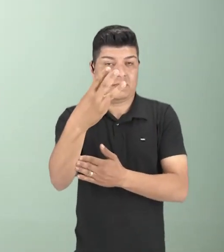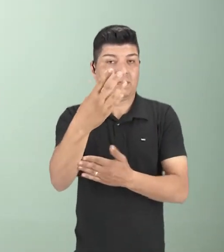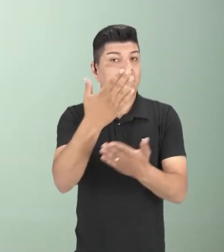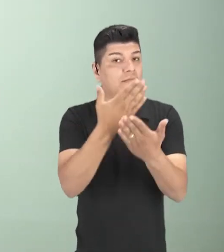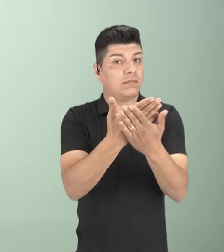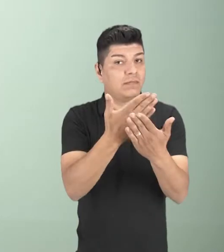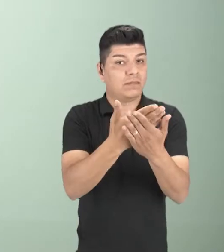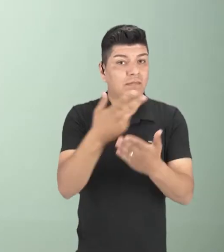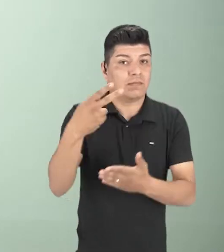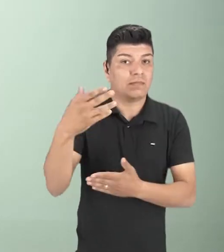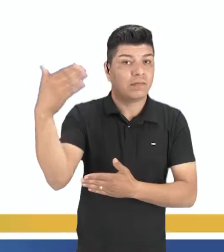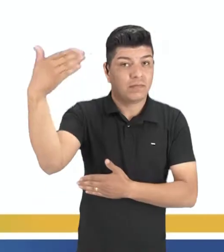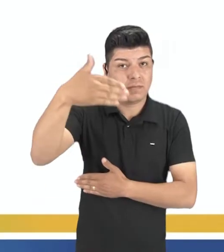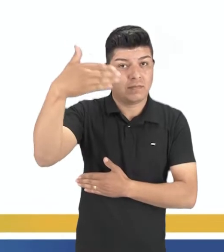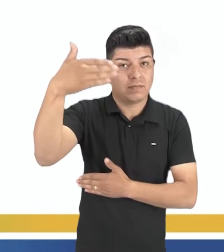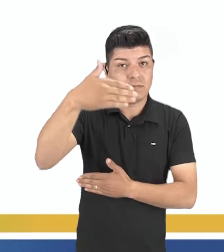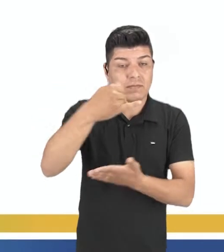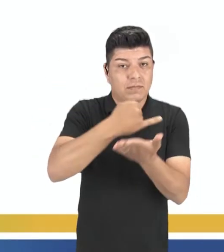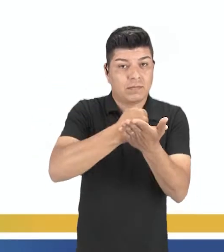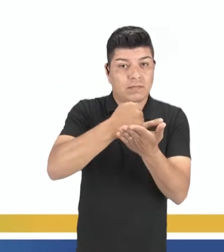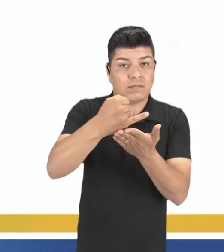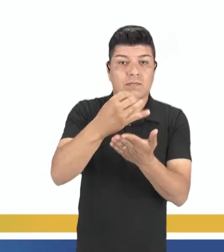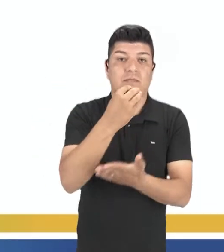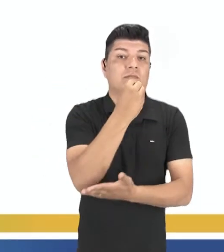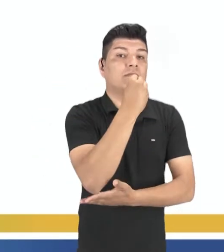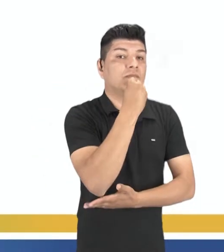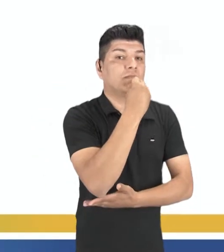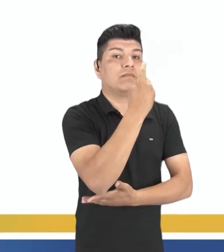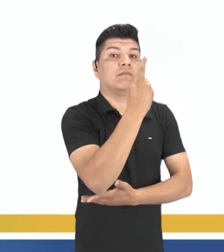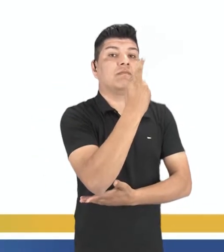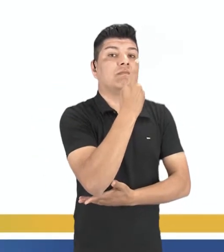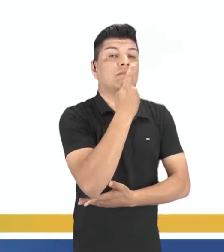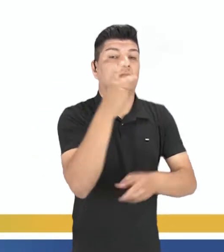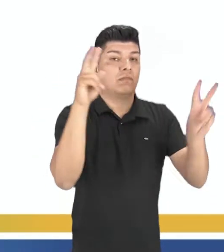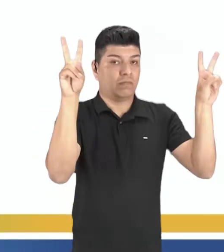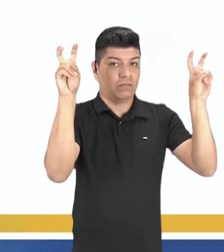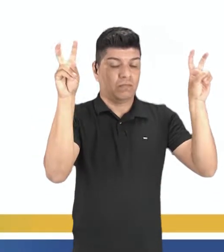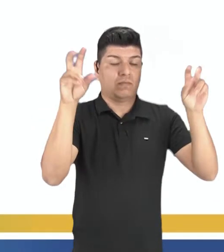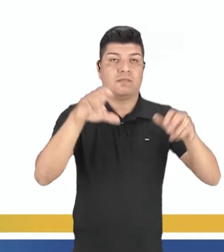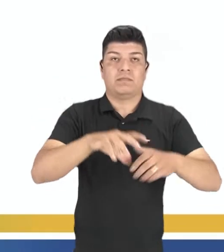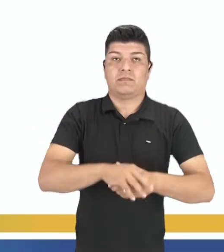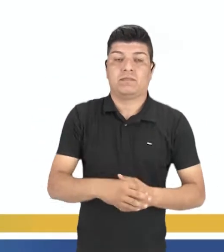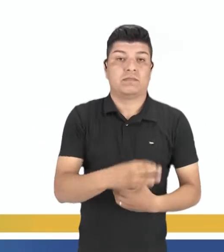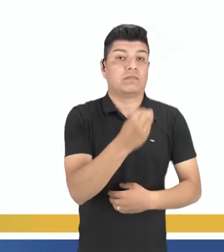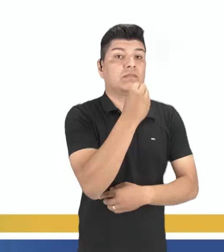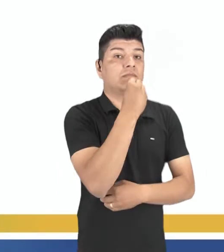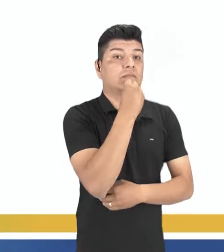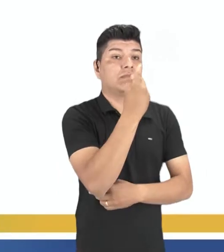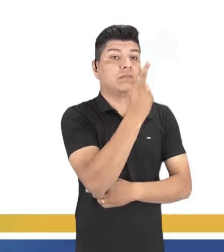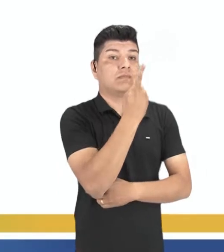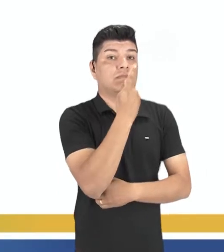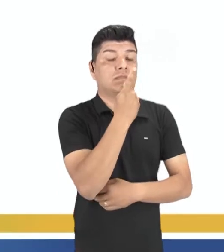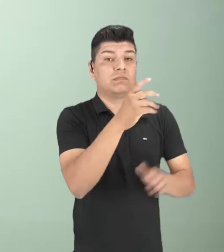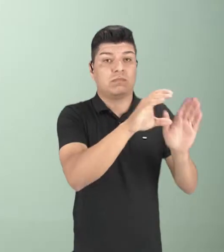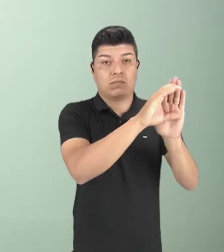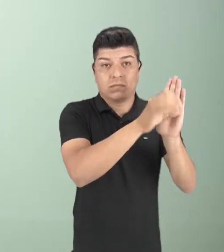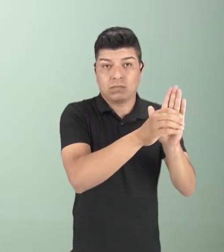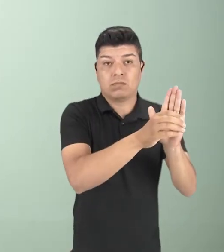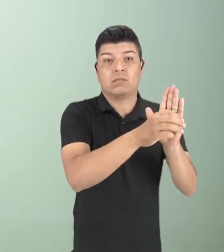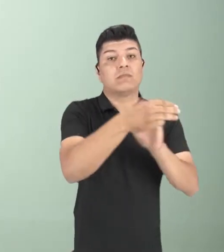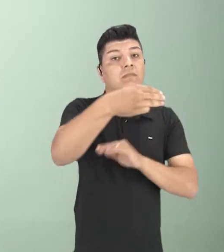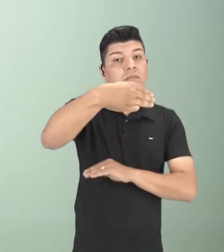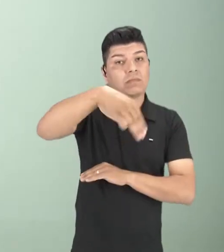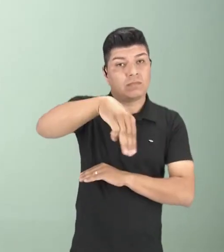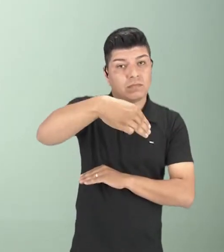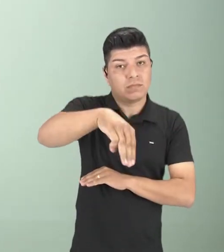sequência, sobre introdução à probabilidade, A probabilidade, ela é um conteúdo da